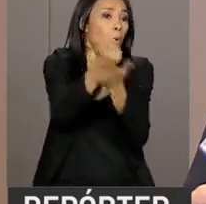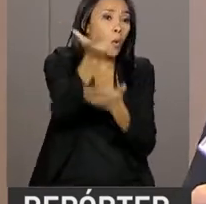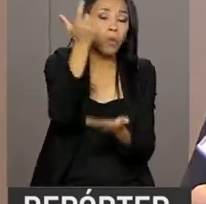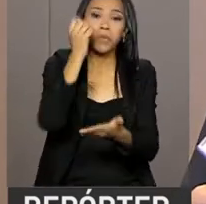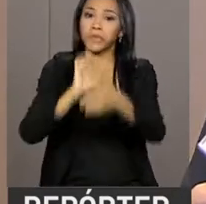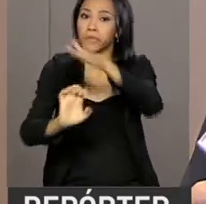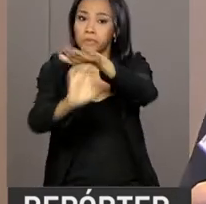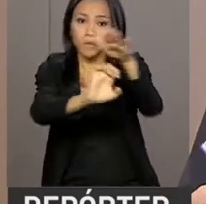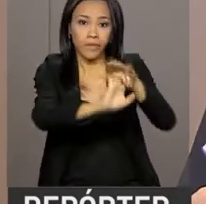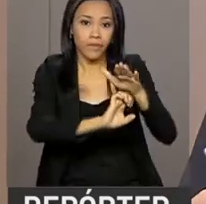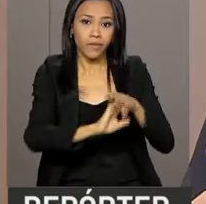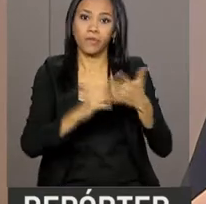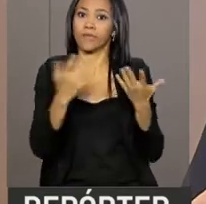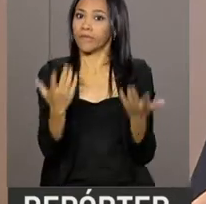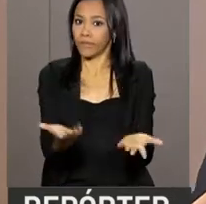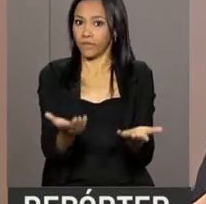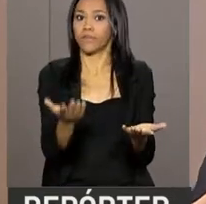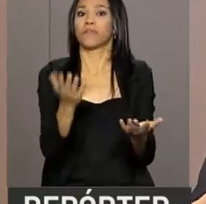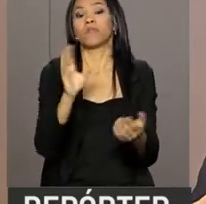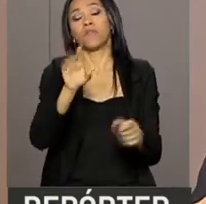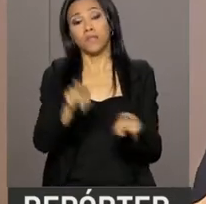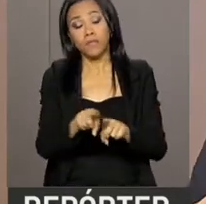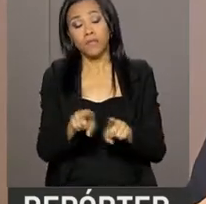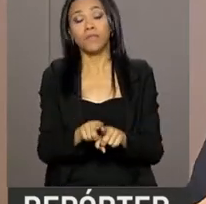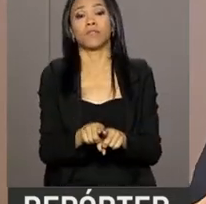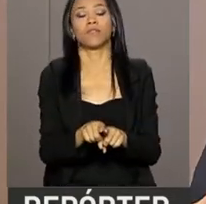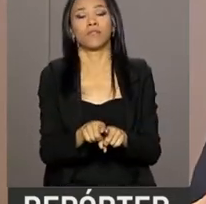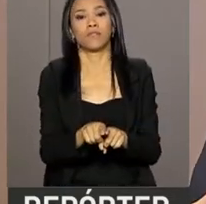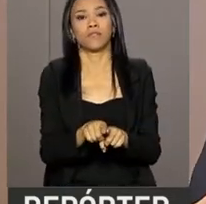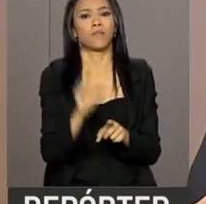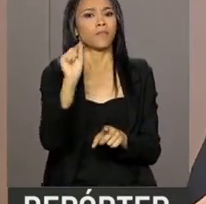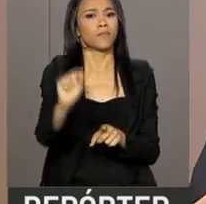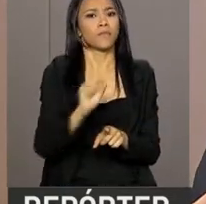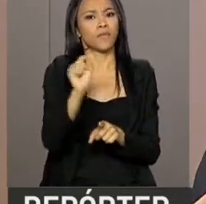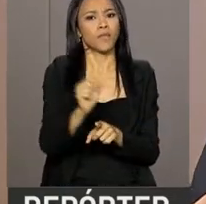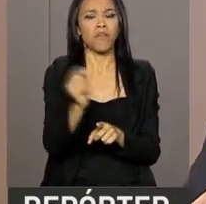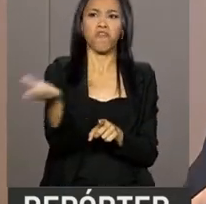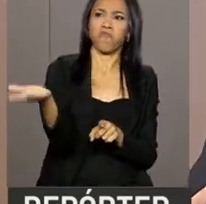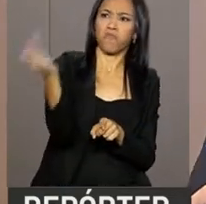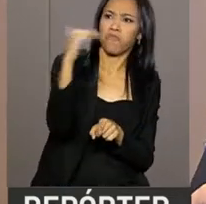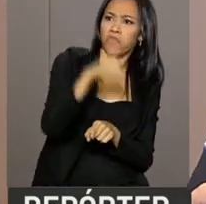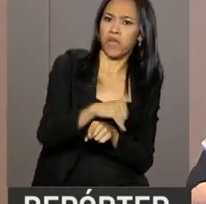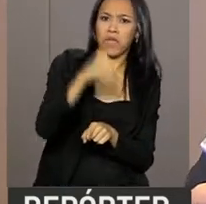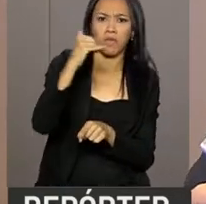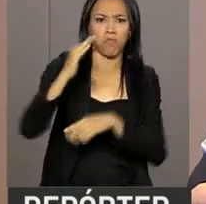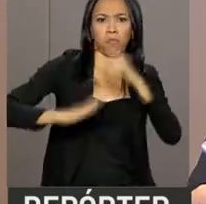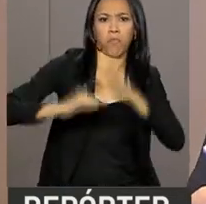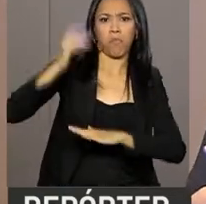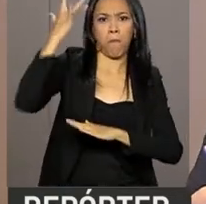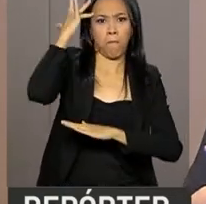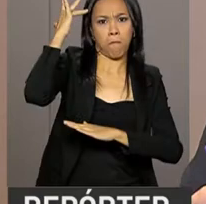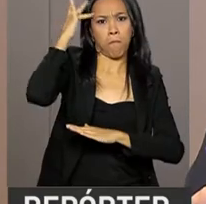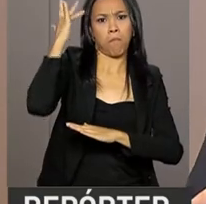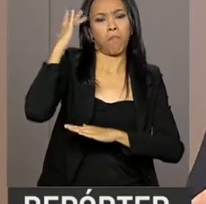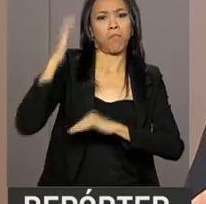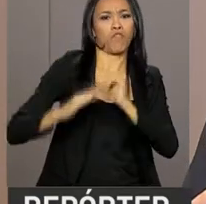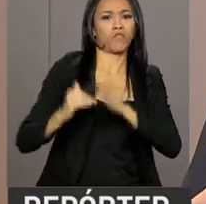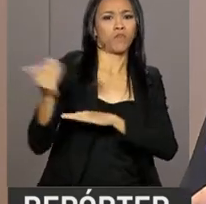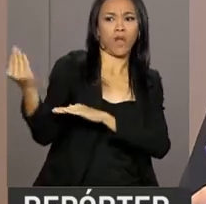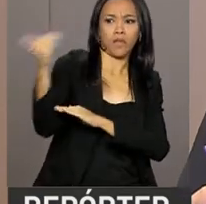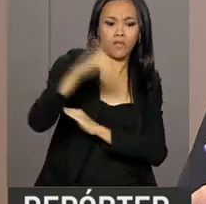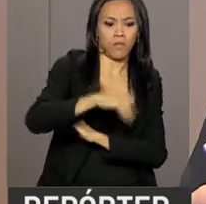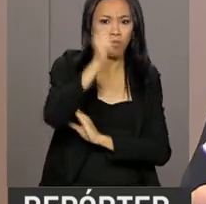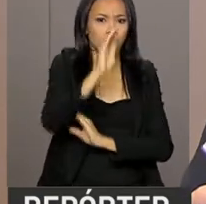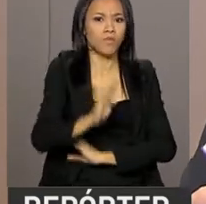de projetos que também já vem acontecendo quanto contra a vinda de algum especialista de vários especialistas ajudar